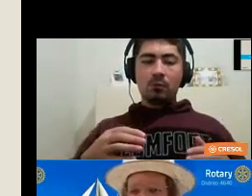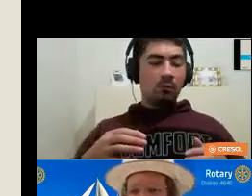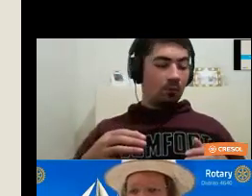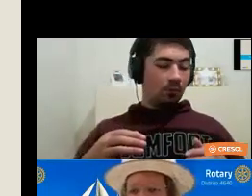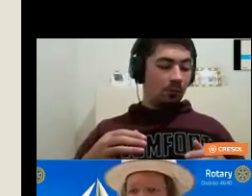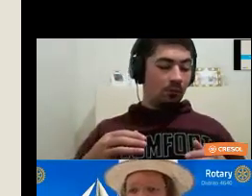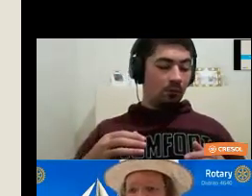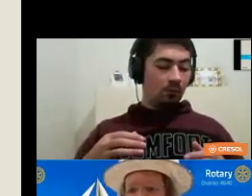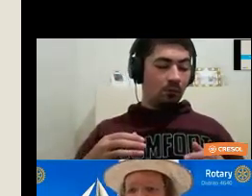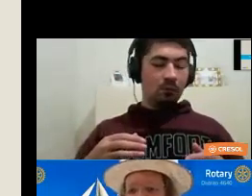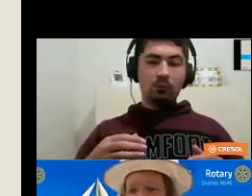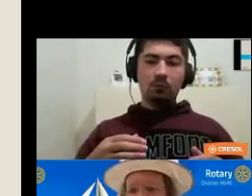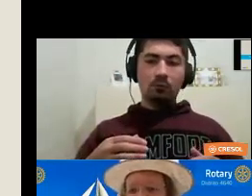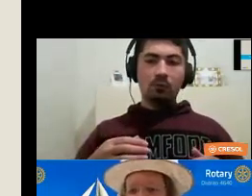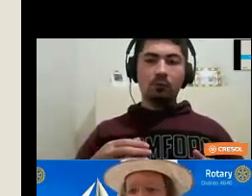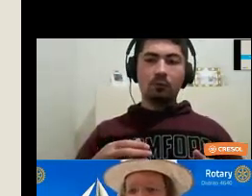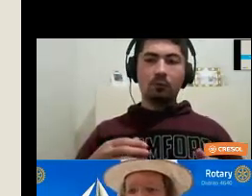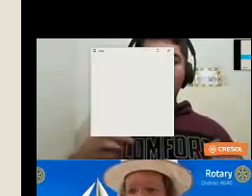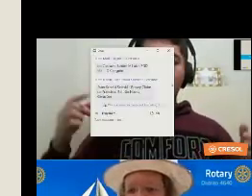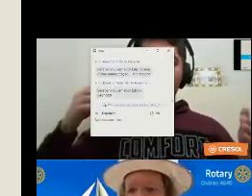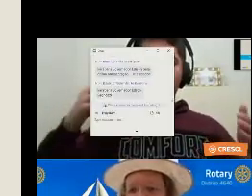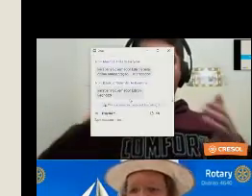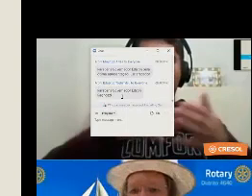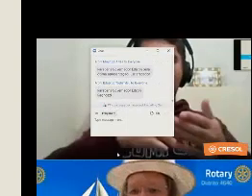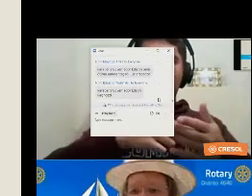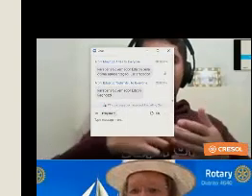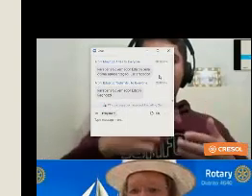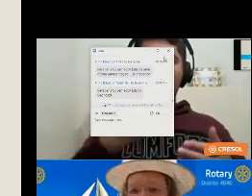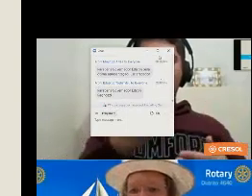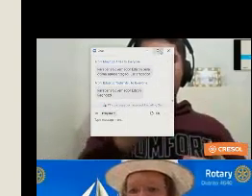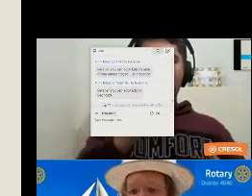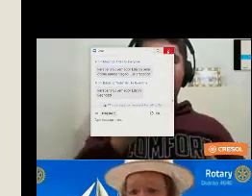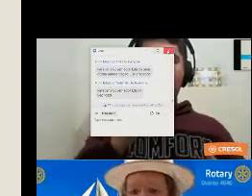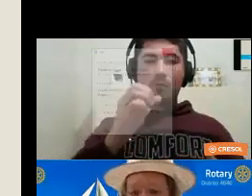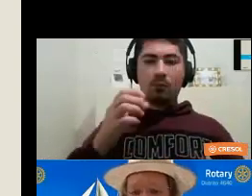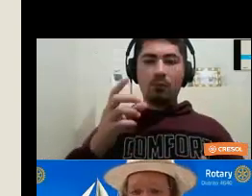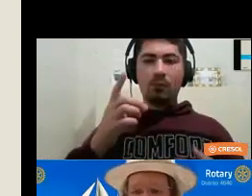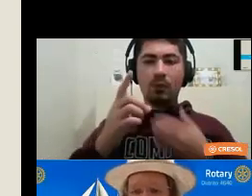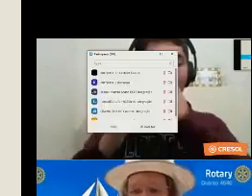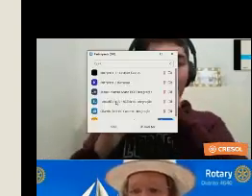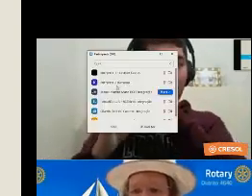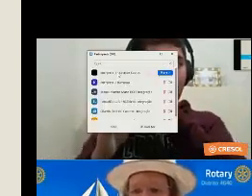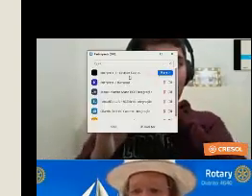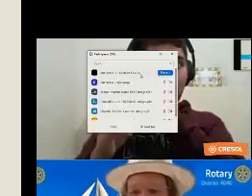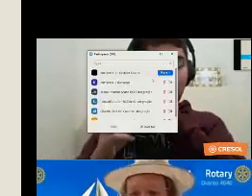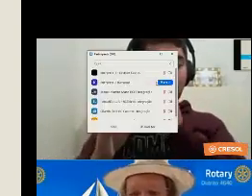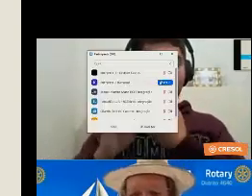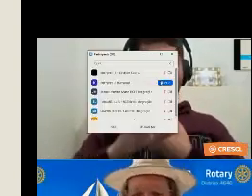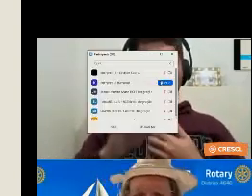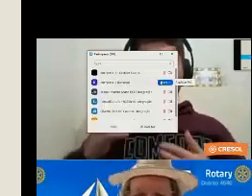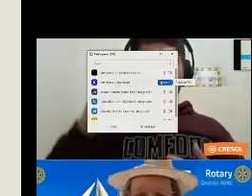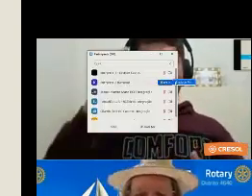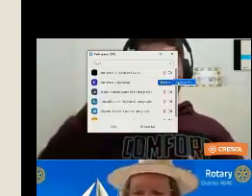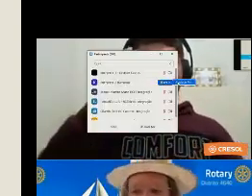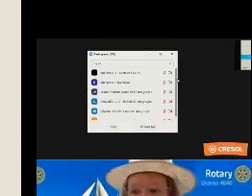rotarianos todos os anos, que tem que atingir uma meta de doação de $100 per capita no clube como um todo, e existem